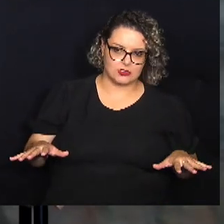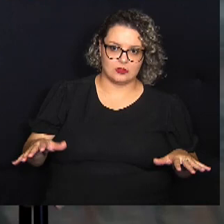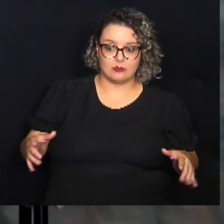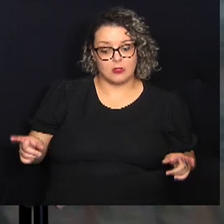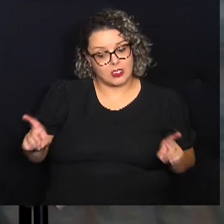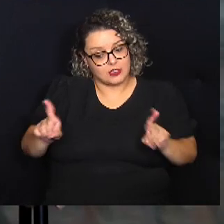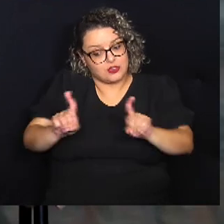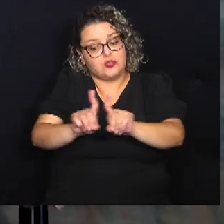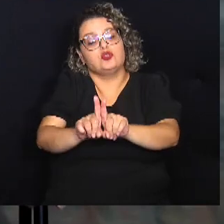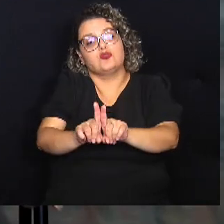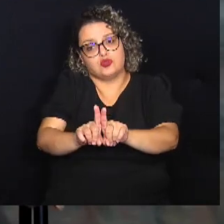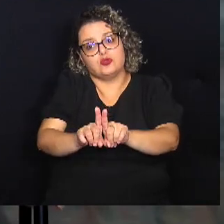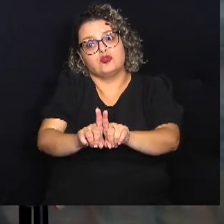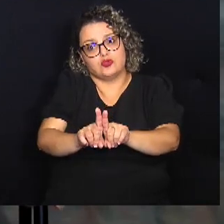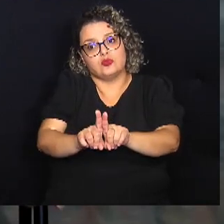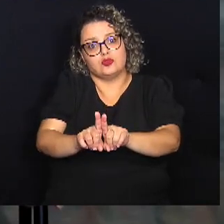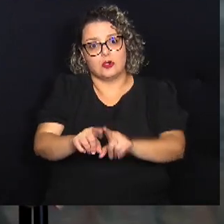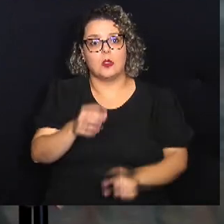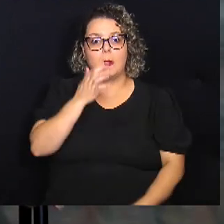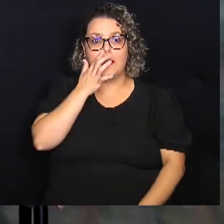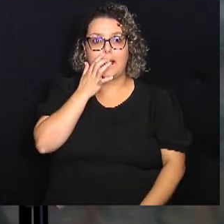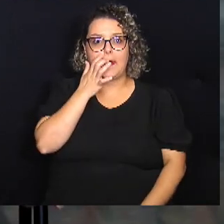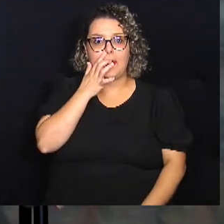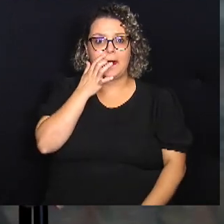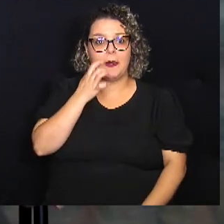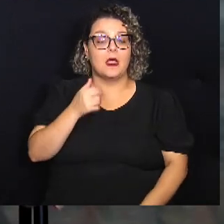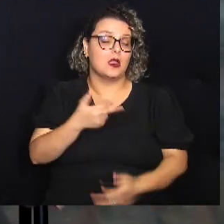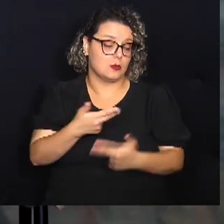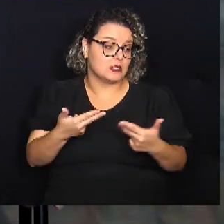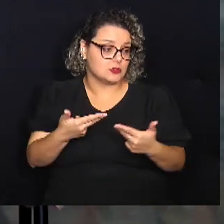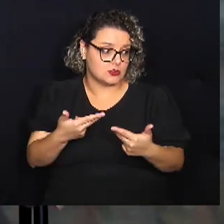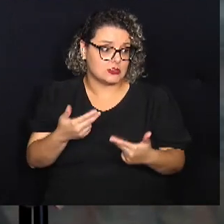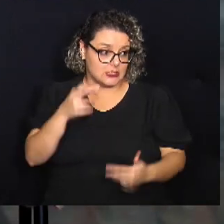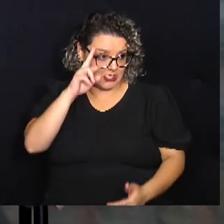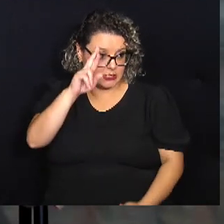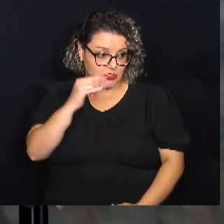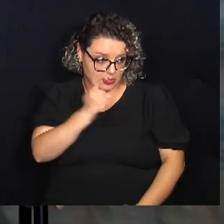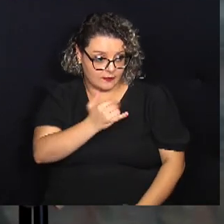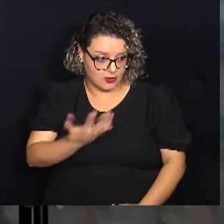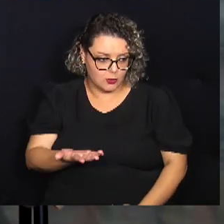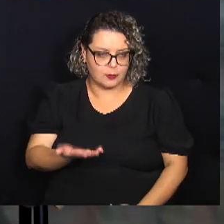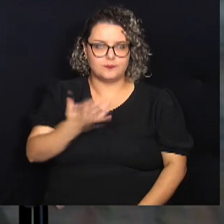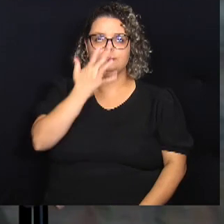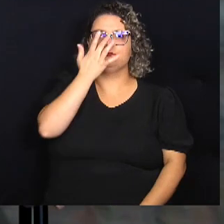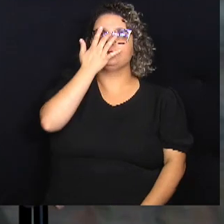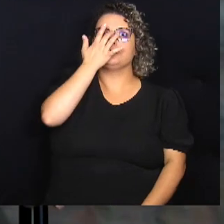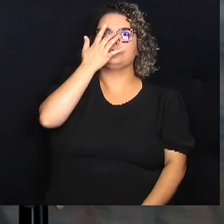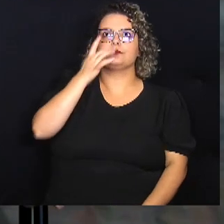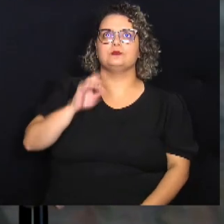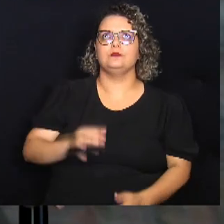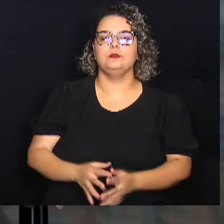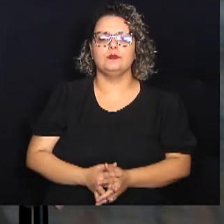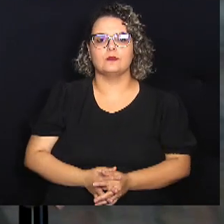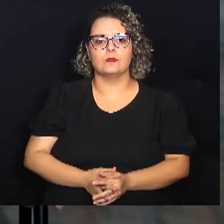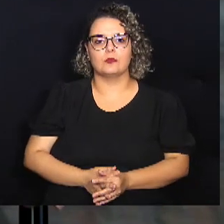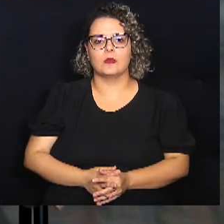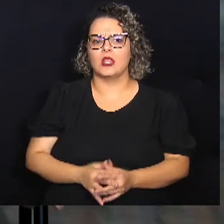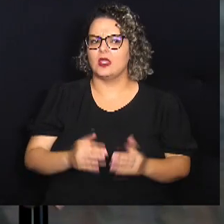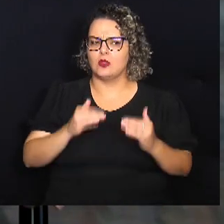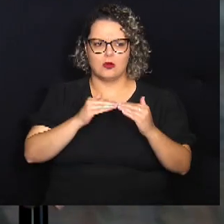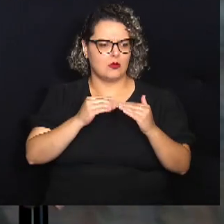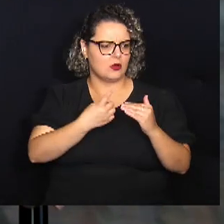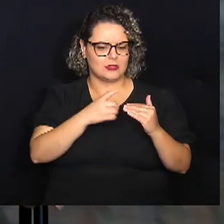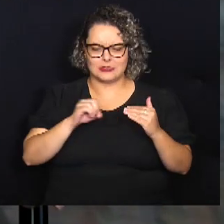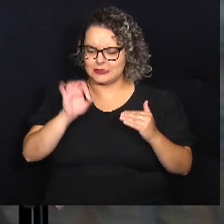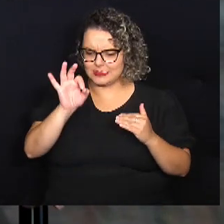andam de mão dada. E uma das coisas que a senhora falou, não é, que nossa, eu concordo 100%,